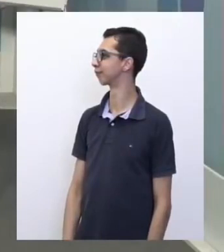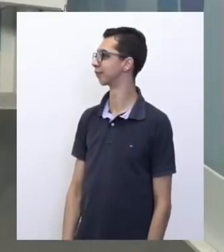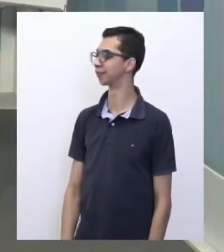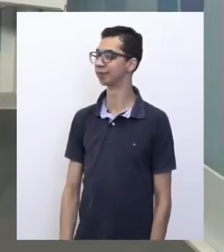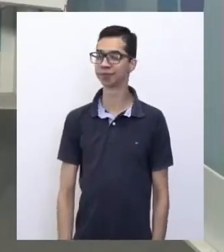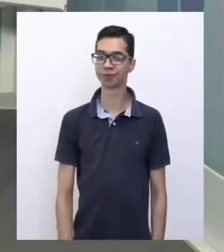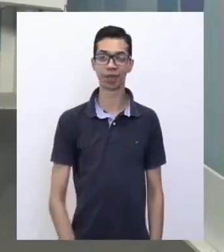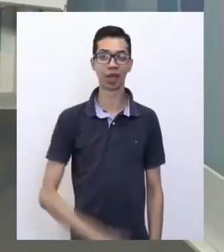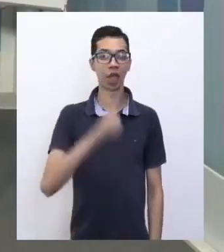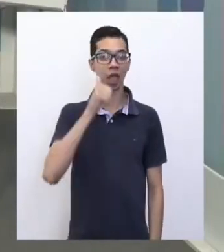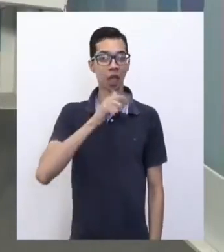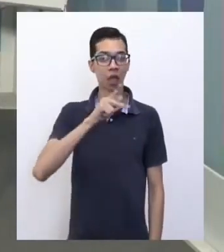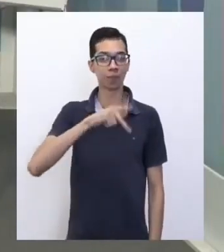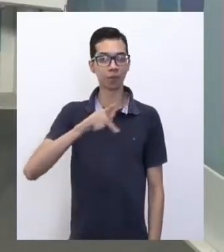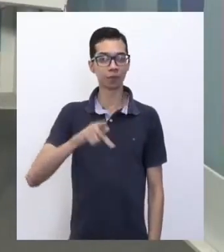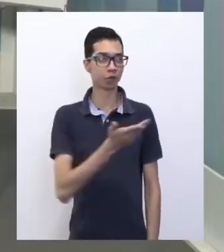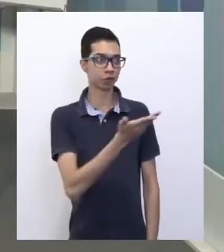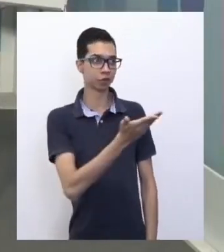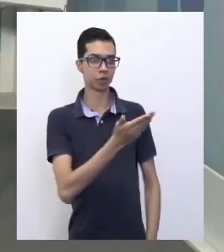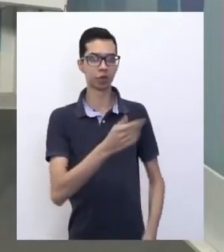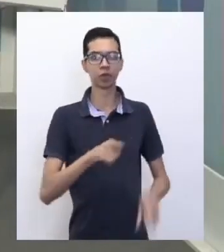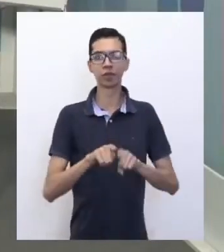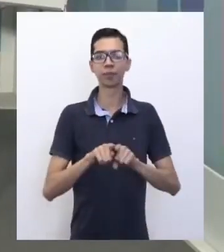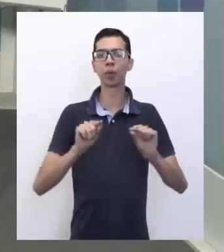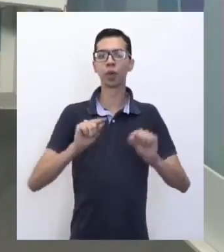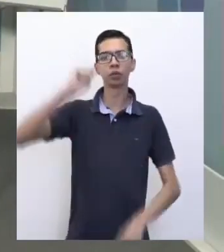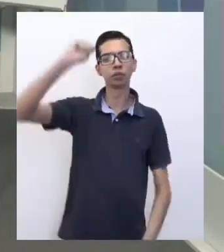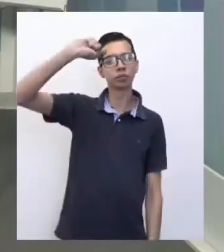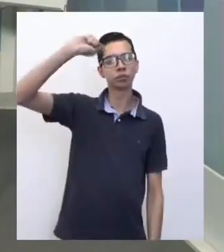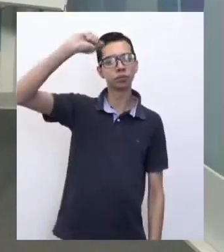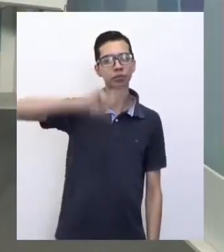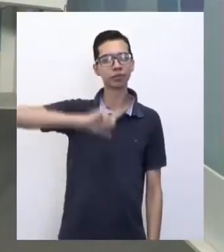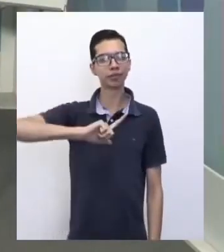E a professora trouxe um bonezinho.